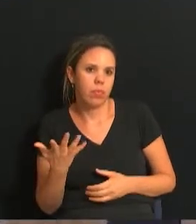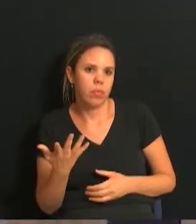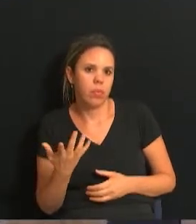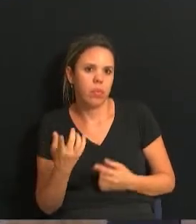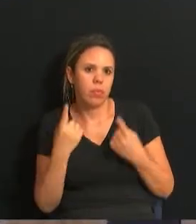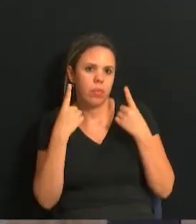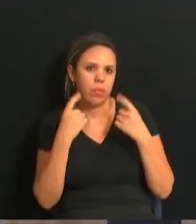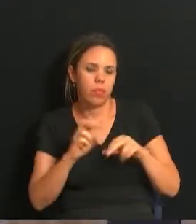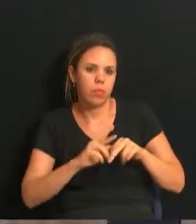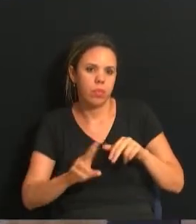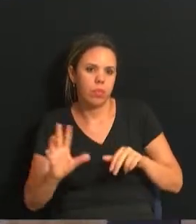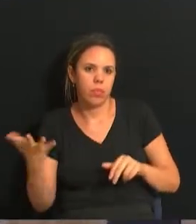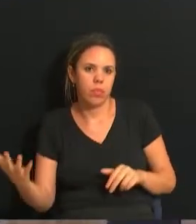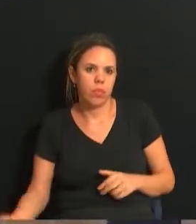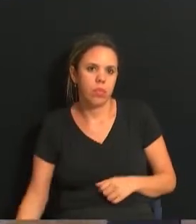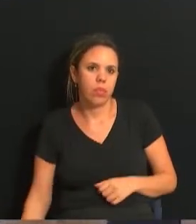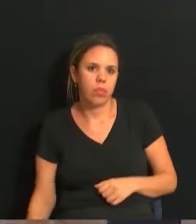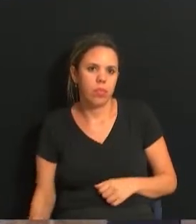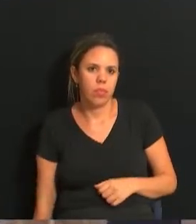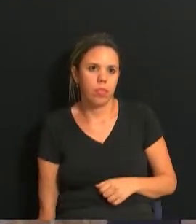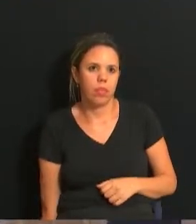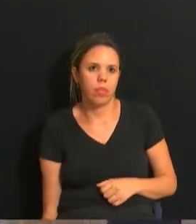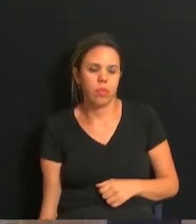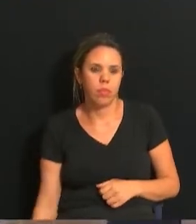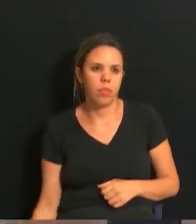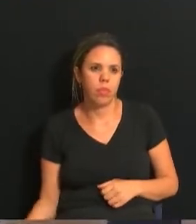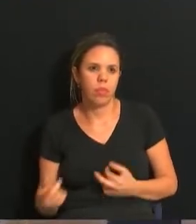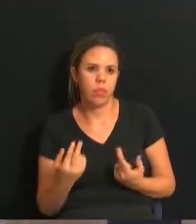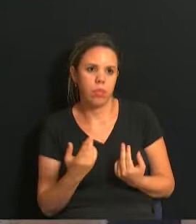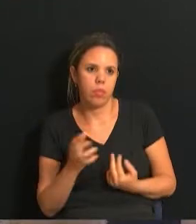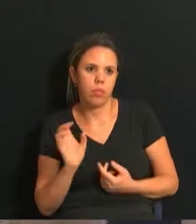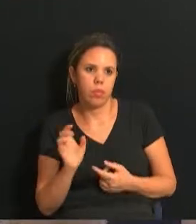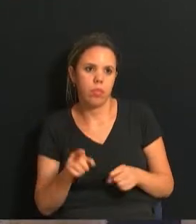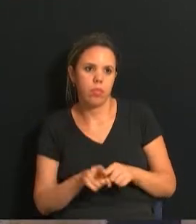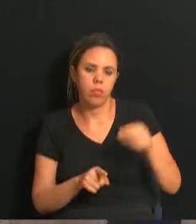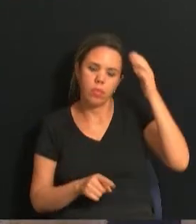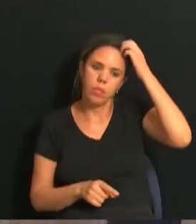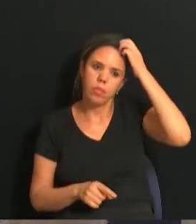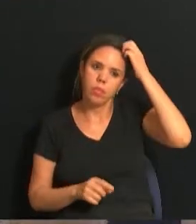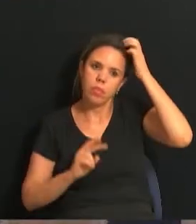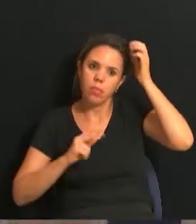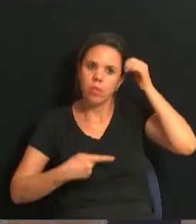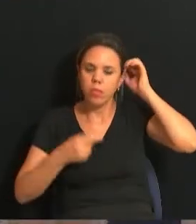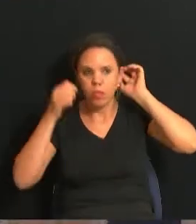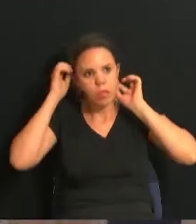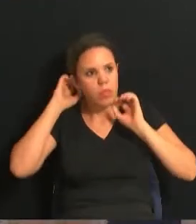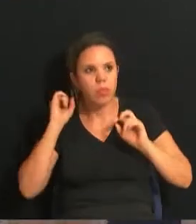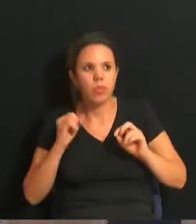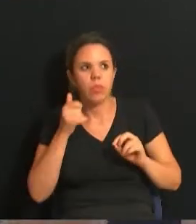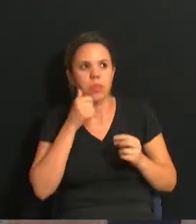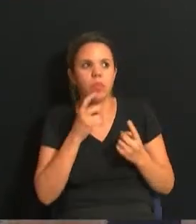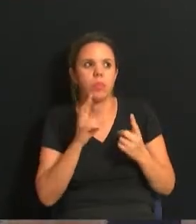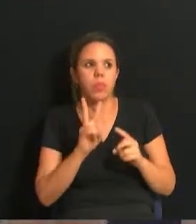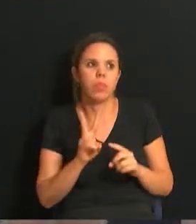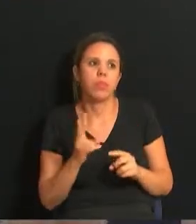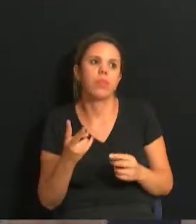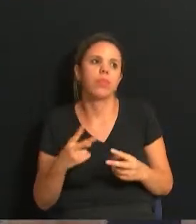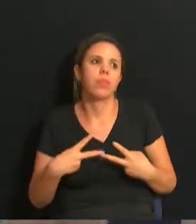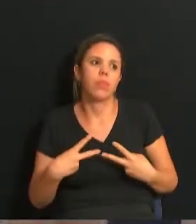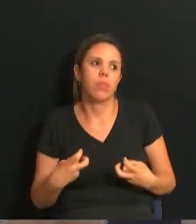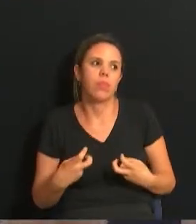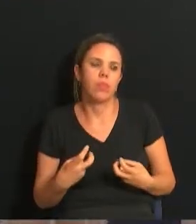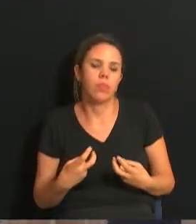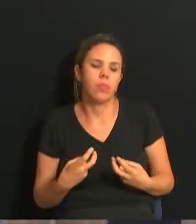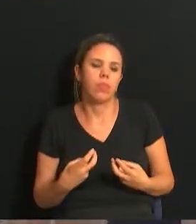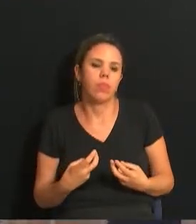de gênero podem acontecer em relações homoafetivas também, mas se a mulher se reconhece numa situação em que